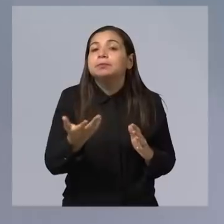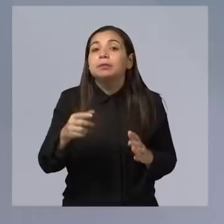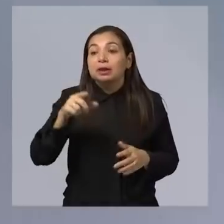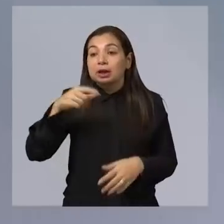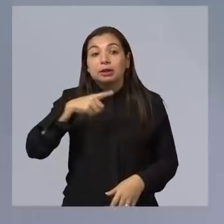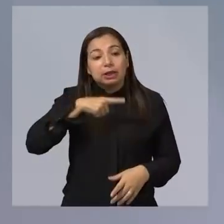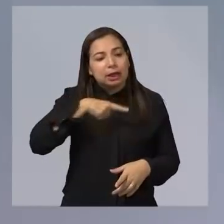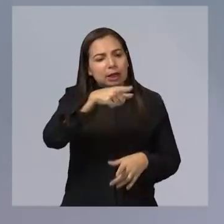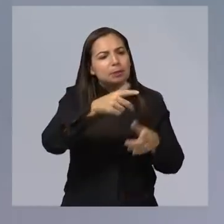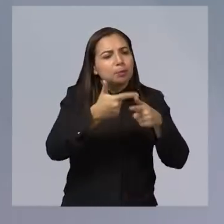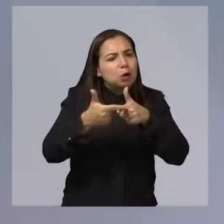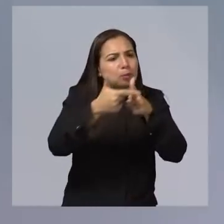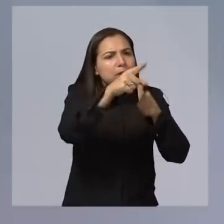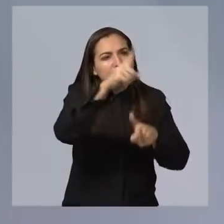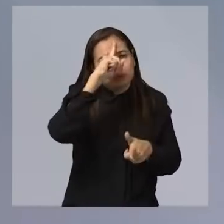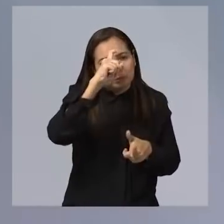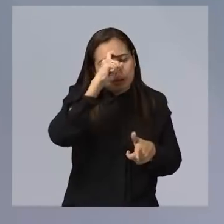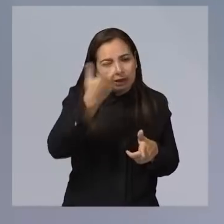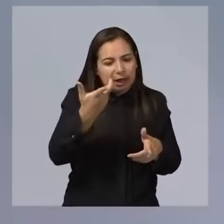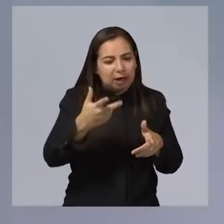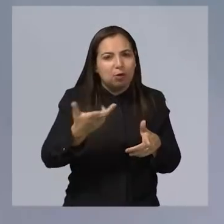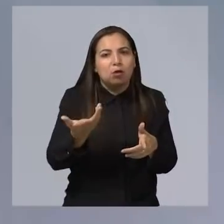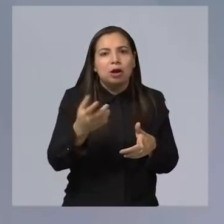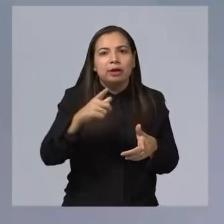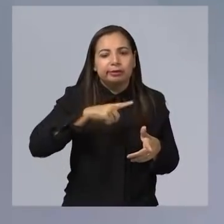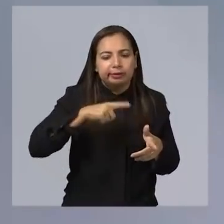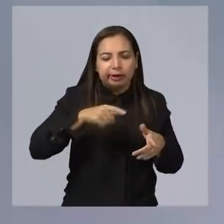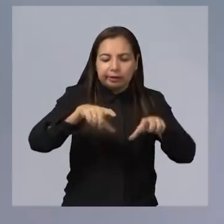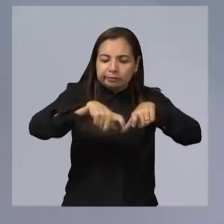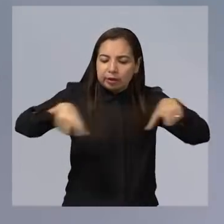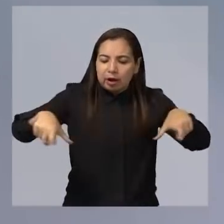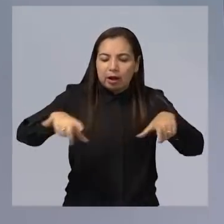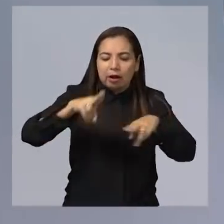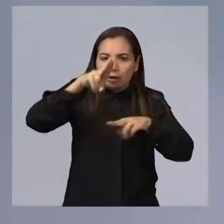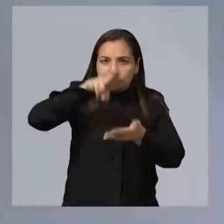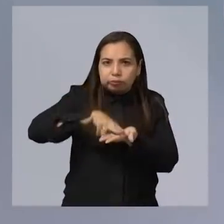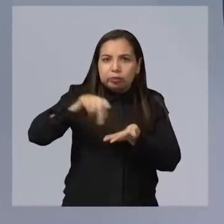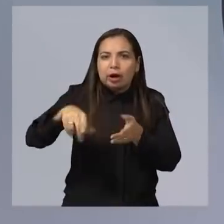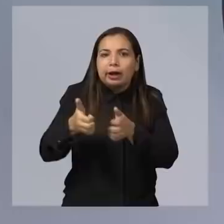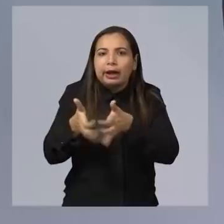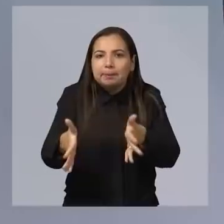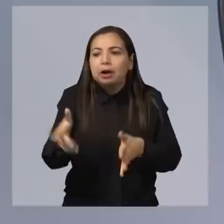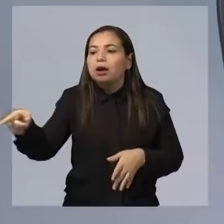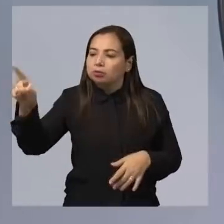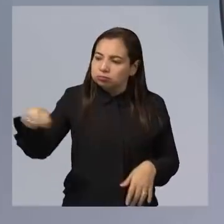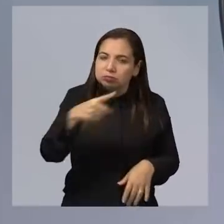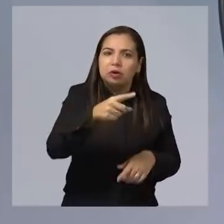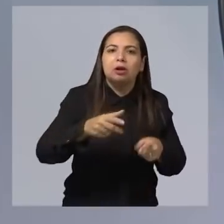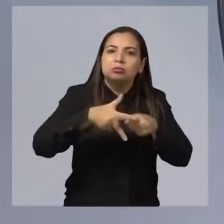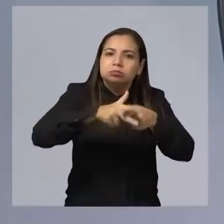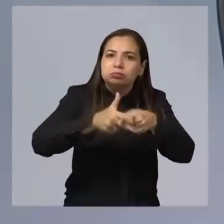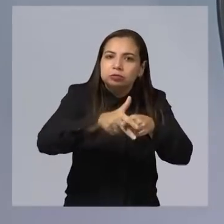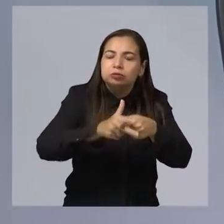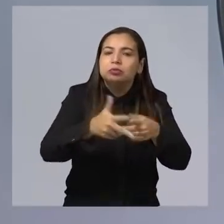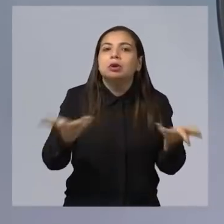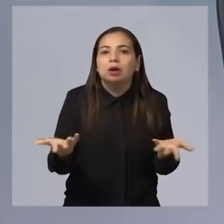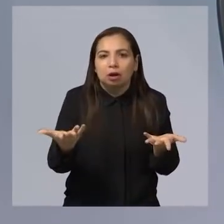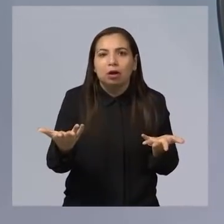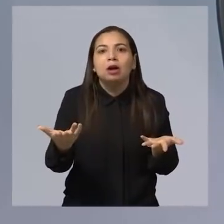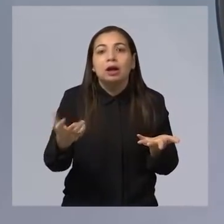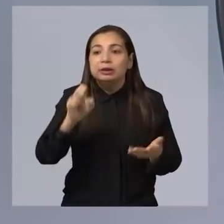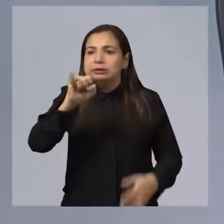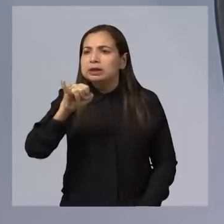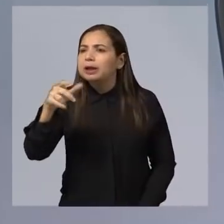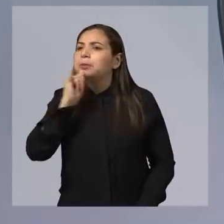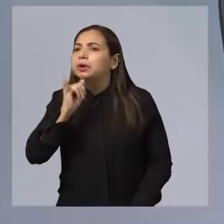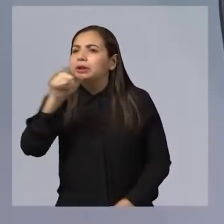jeito. Não, eu estou com a escola aqui, com um problema aqui, eu vou comprar um material, quando nas férias escolares você consegue arrumar ela para mim, eu mando uma força de trabalho lá de preso para